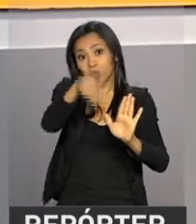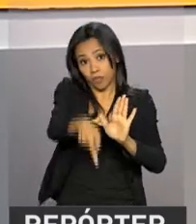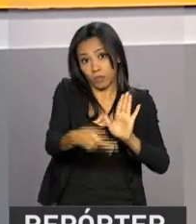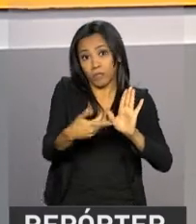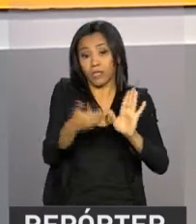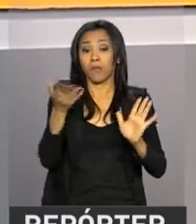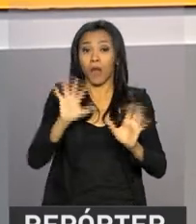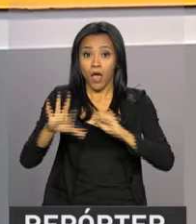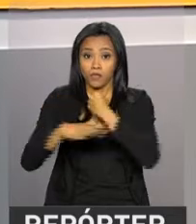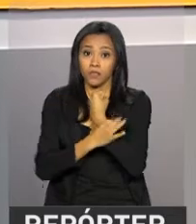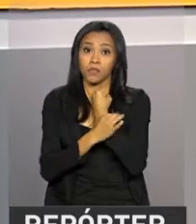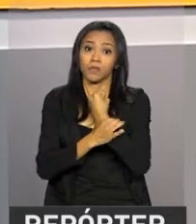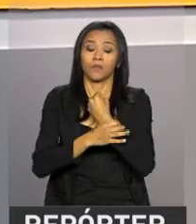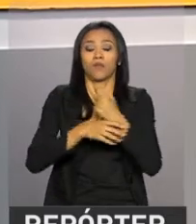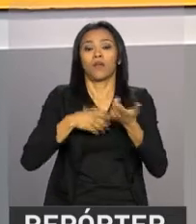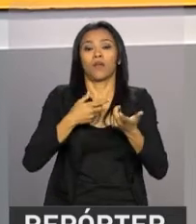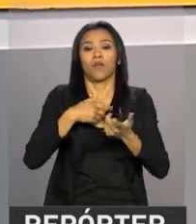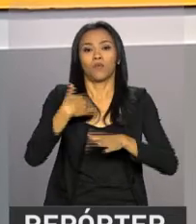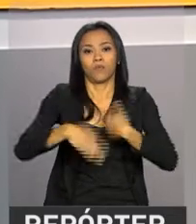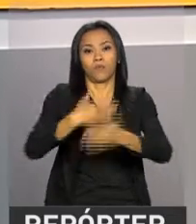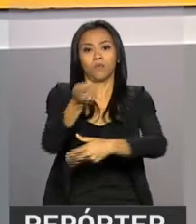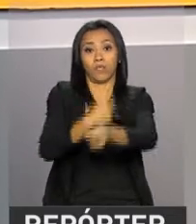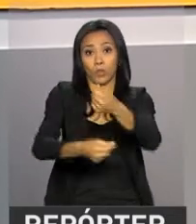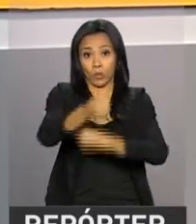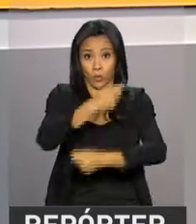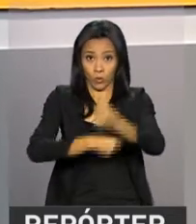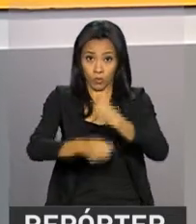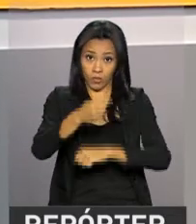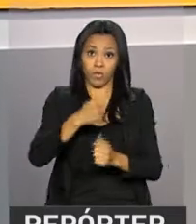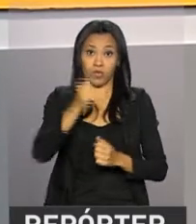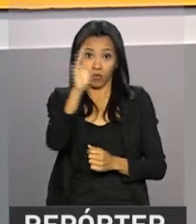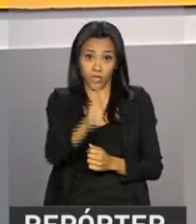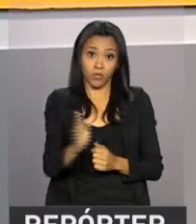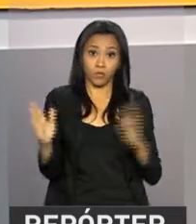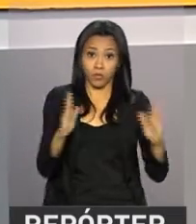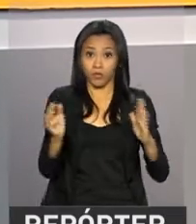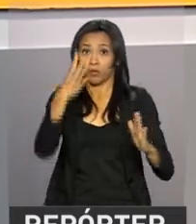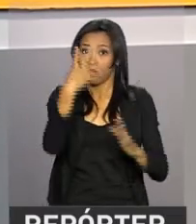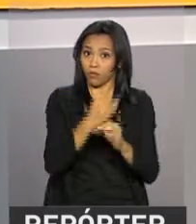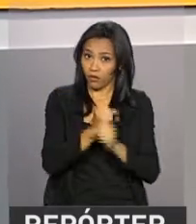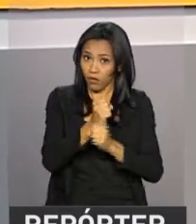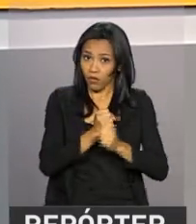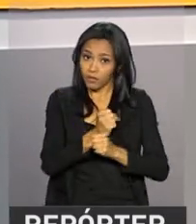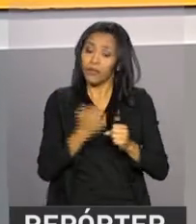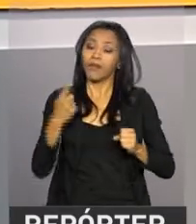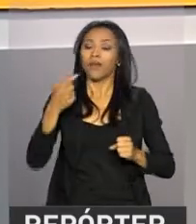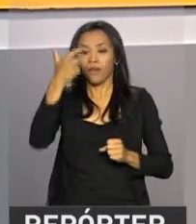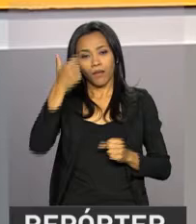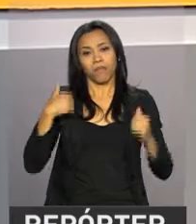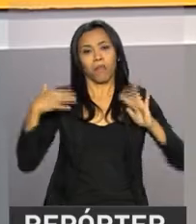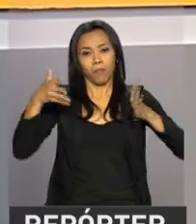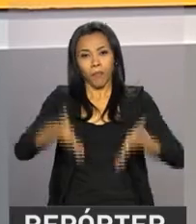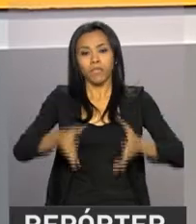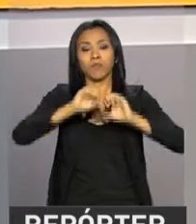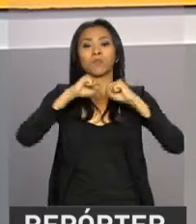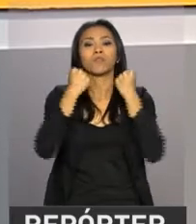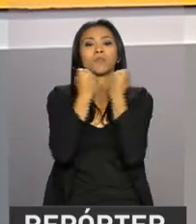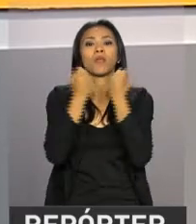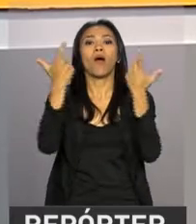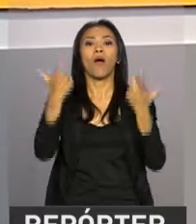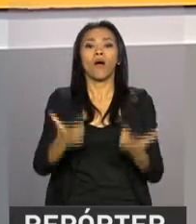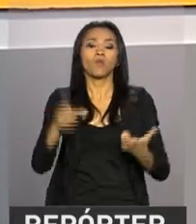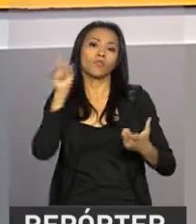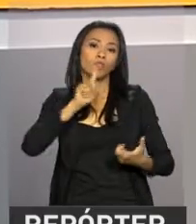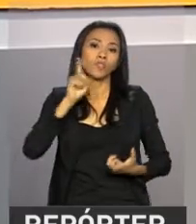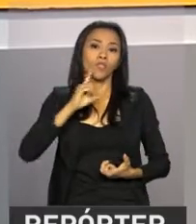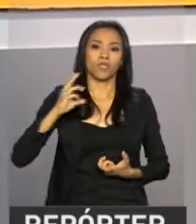o crescimento sustentado da economia brasileira nos próximos quatro anos ele participou de um seminário em boston nos estados unidos